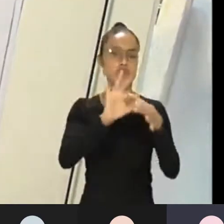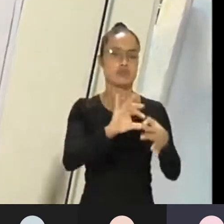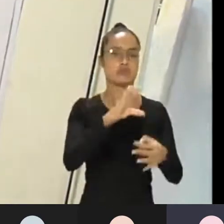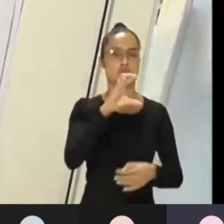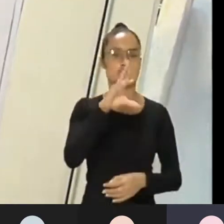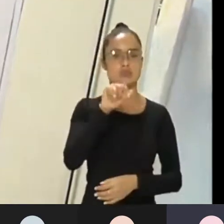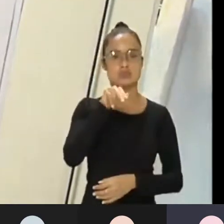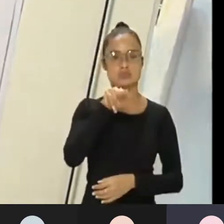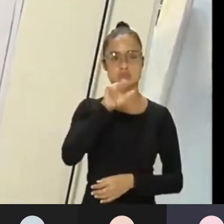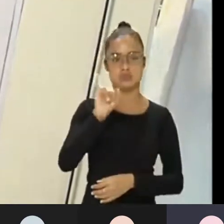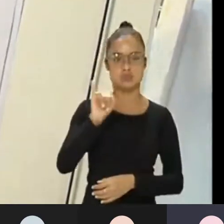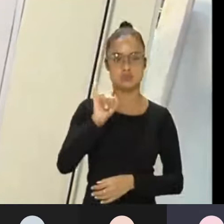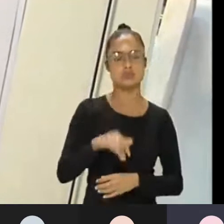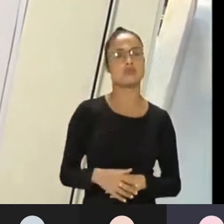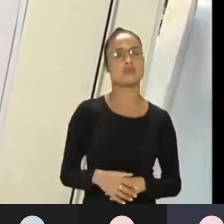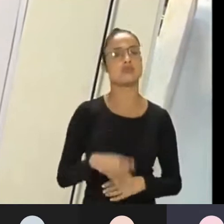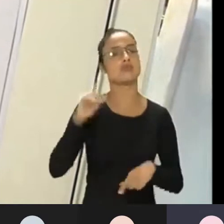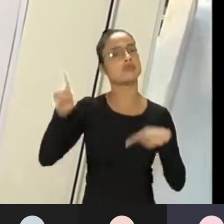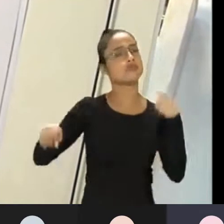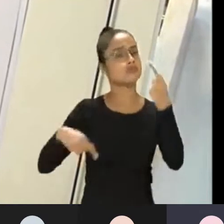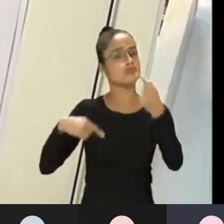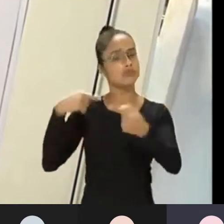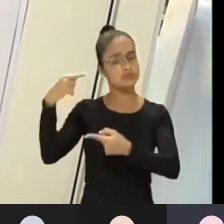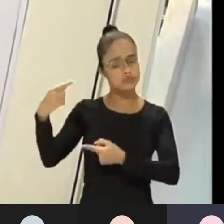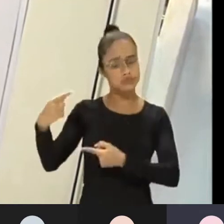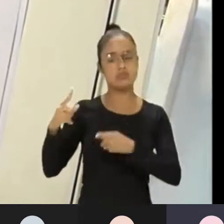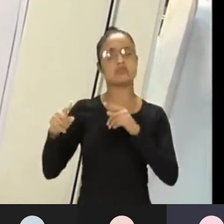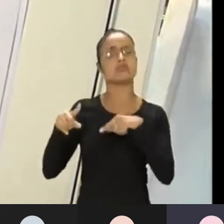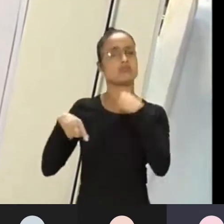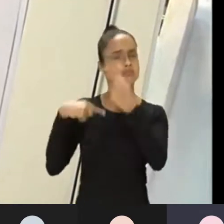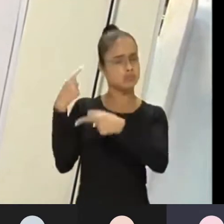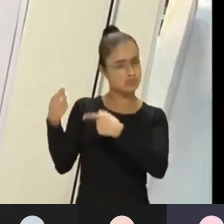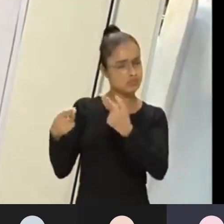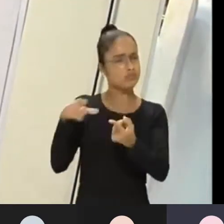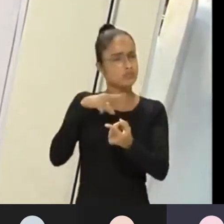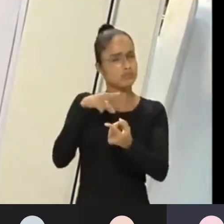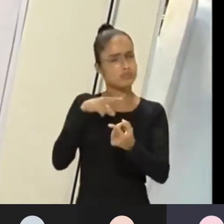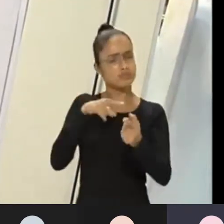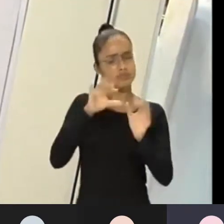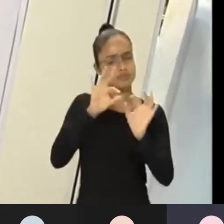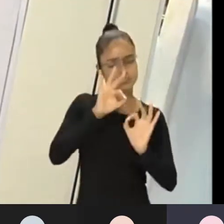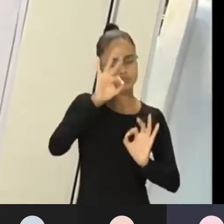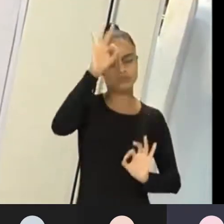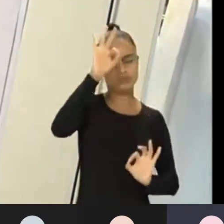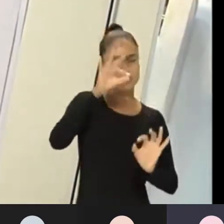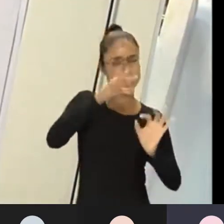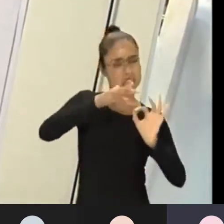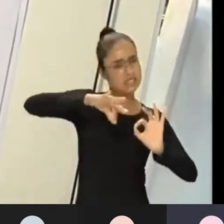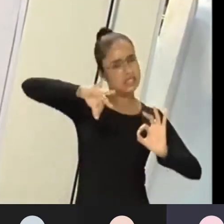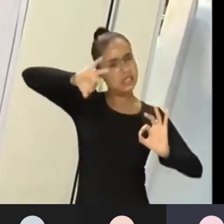croquis. E, depois disso, nós fazemos as linhas de